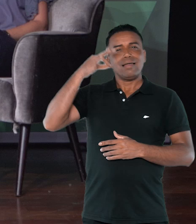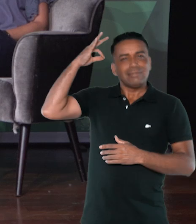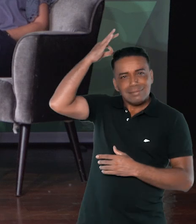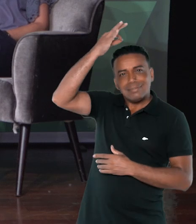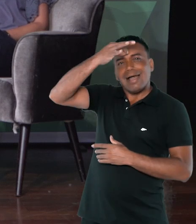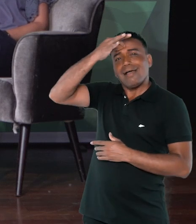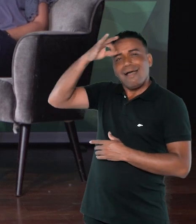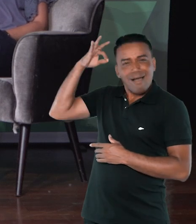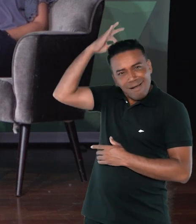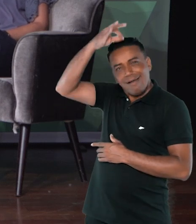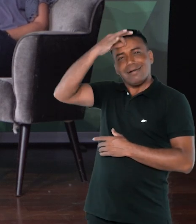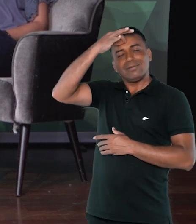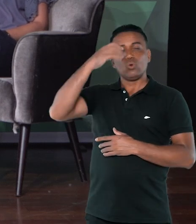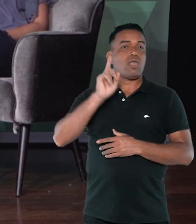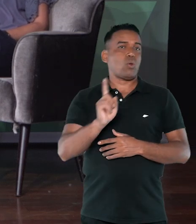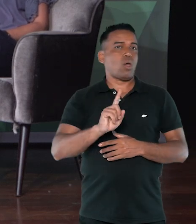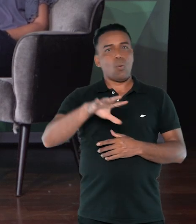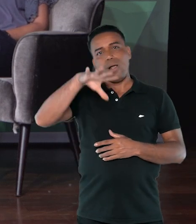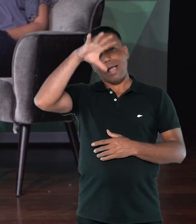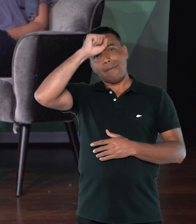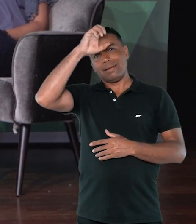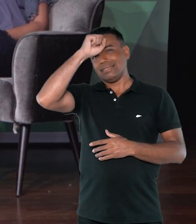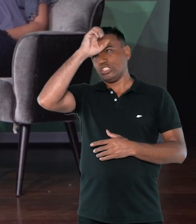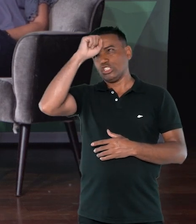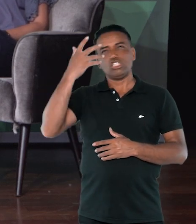Jorge Amado, marcando a minha adolescência.